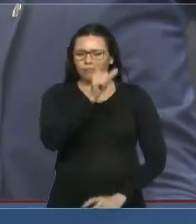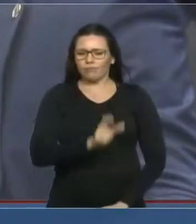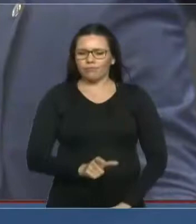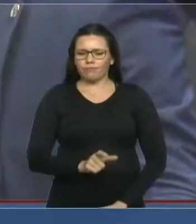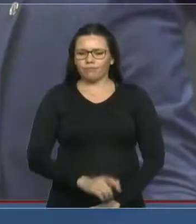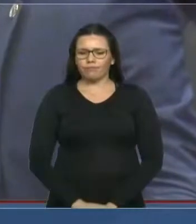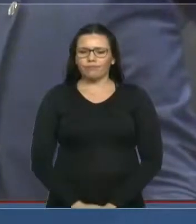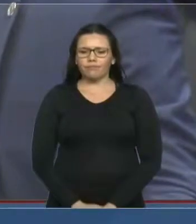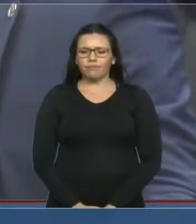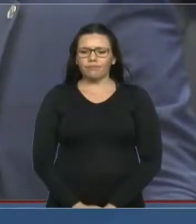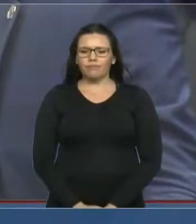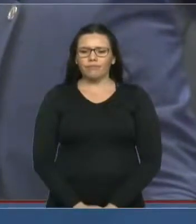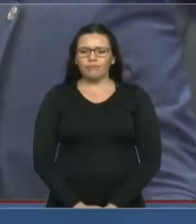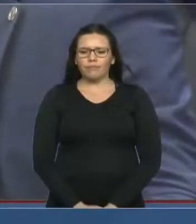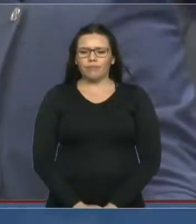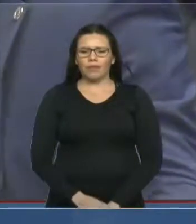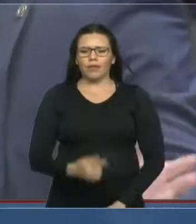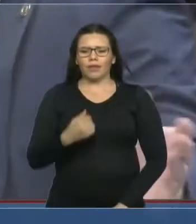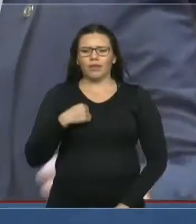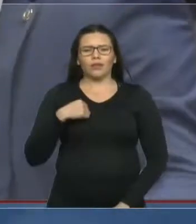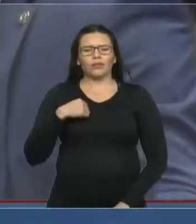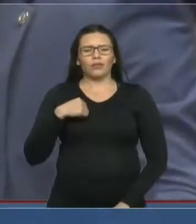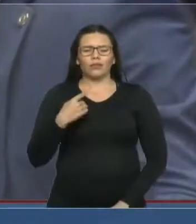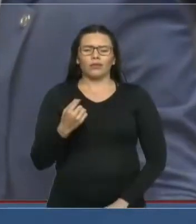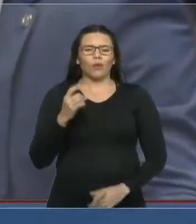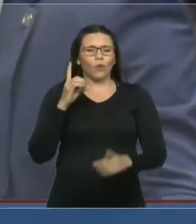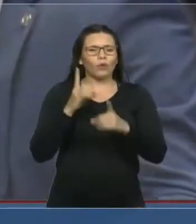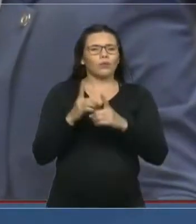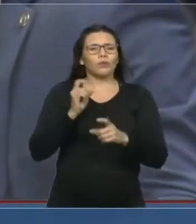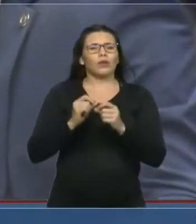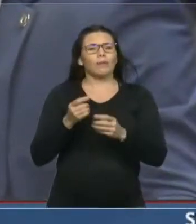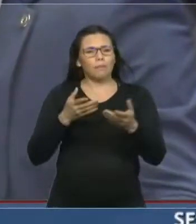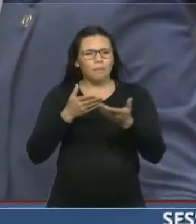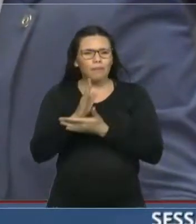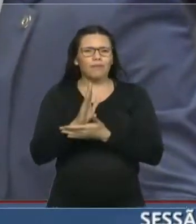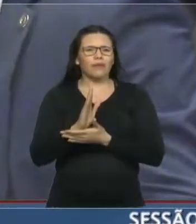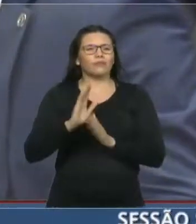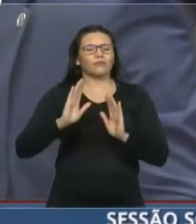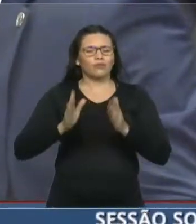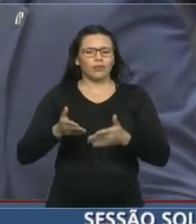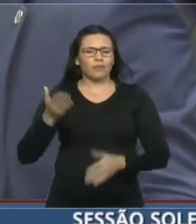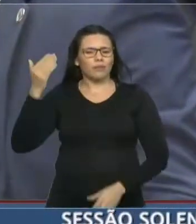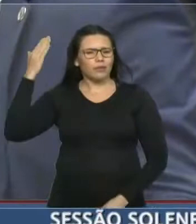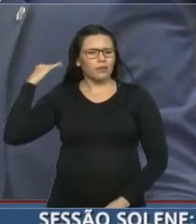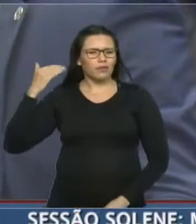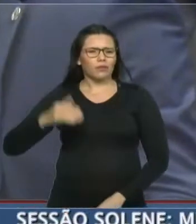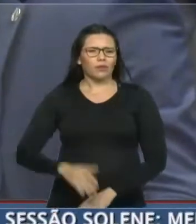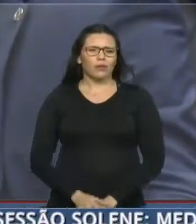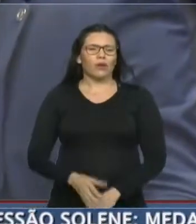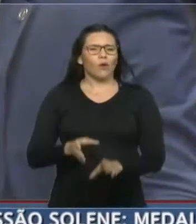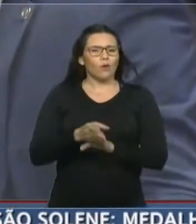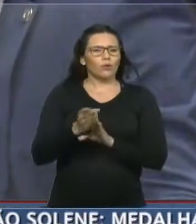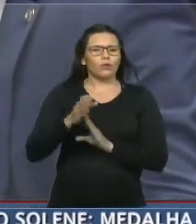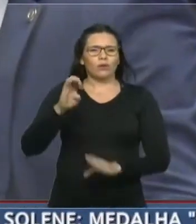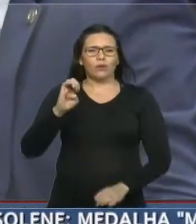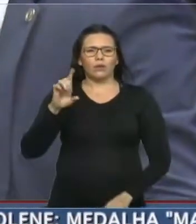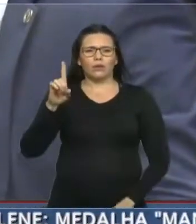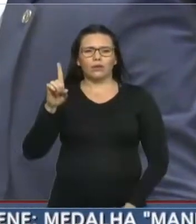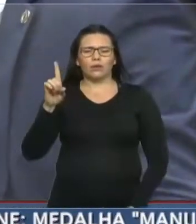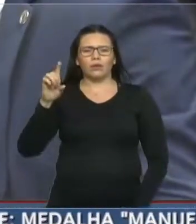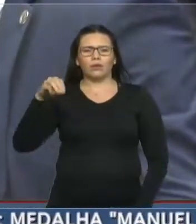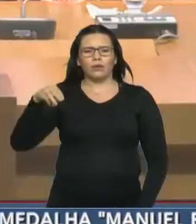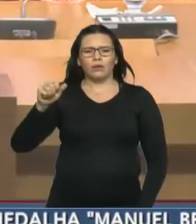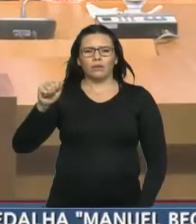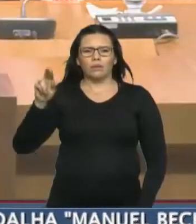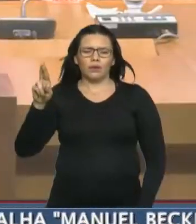havia sido aprovada, proposta pelo queridíssimo conselheiro Edmar Cutrim, na sua passagem por